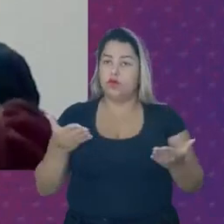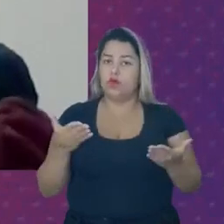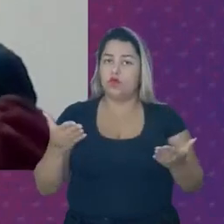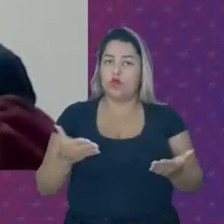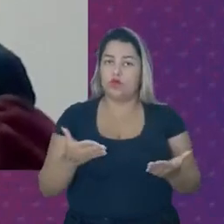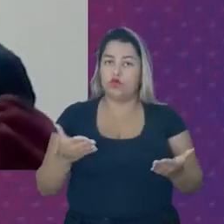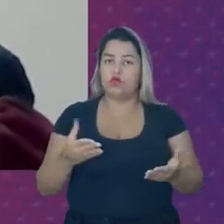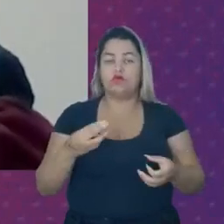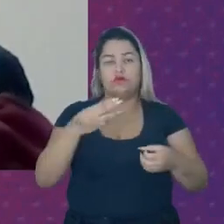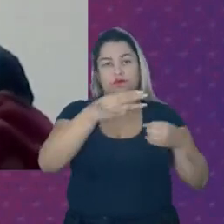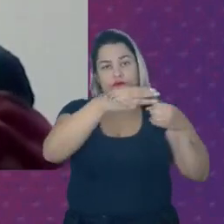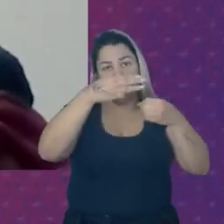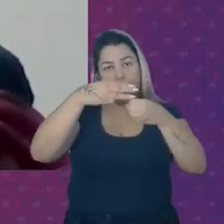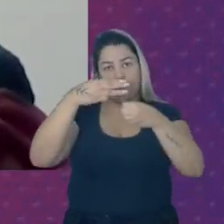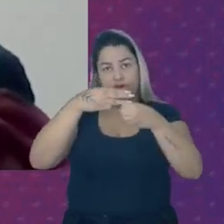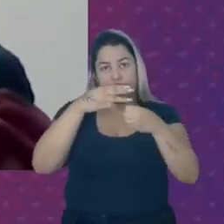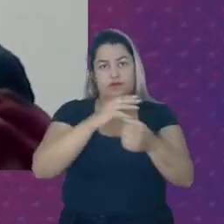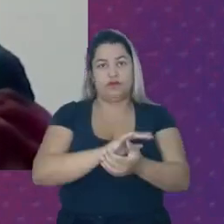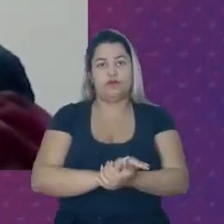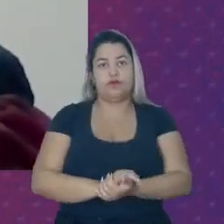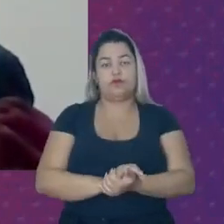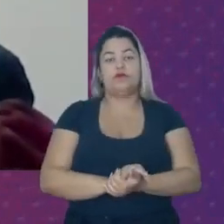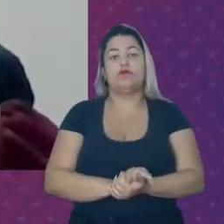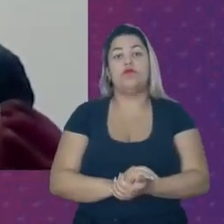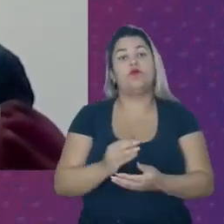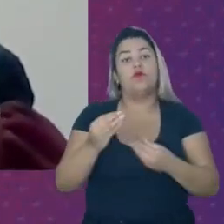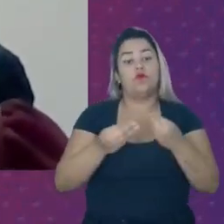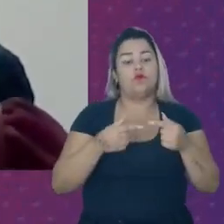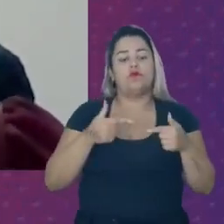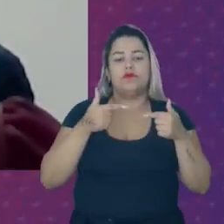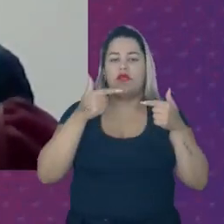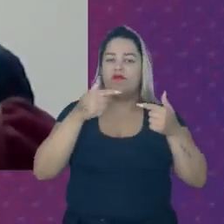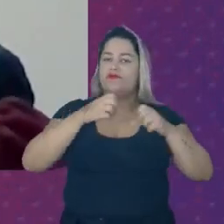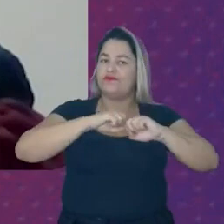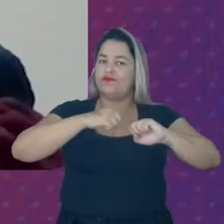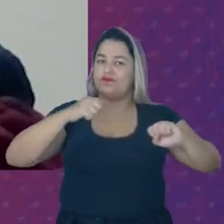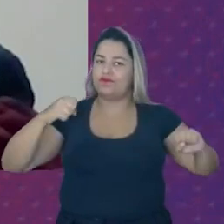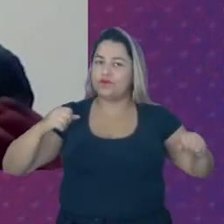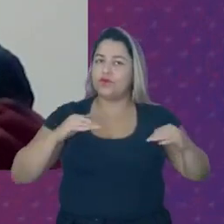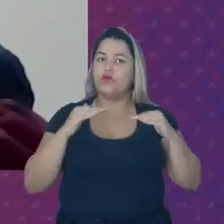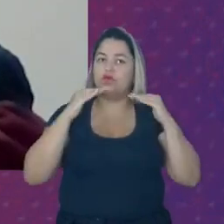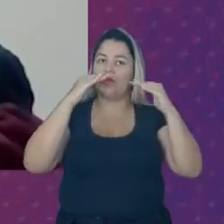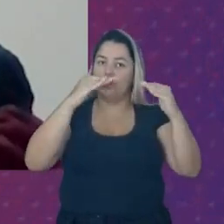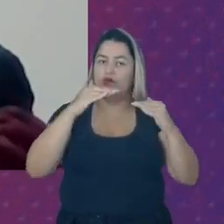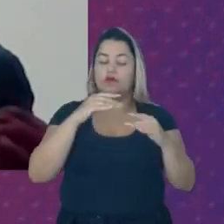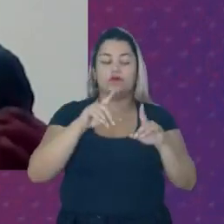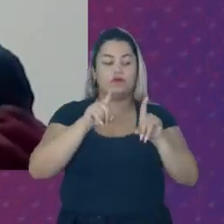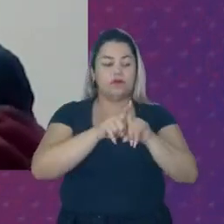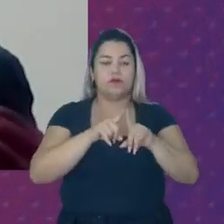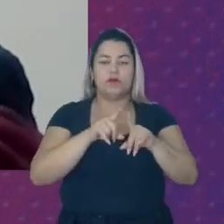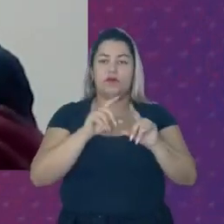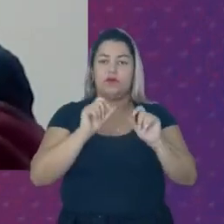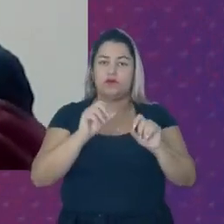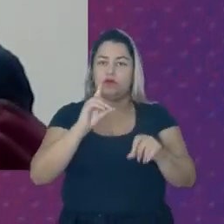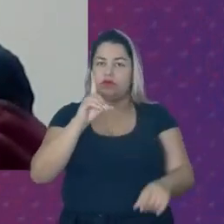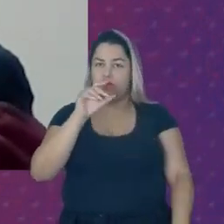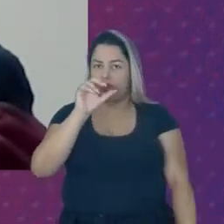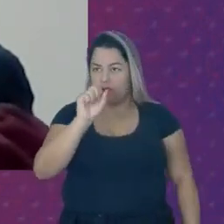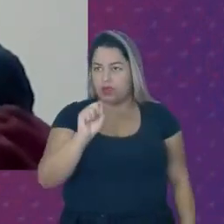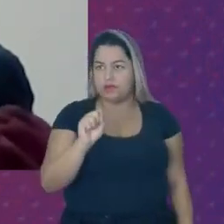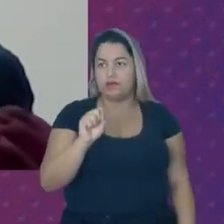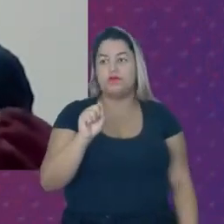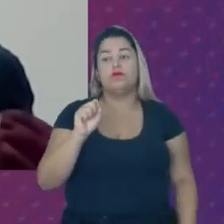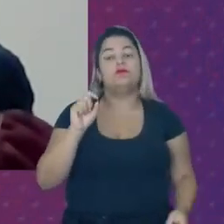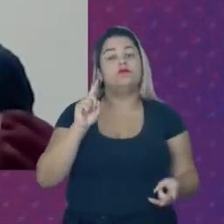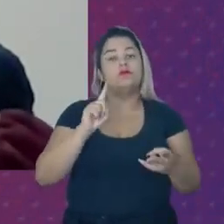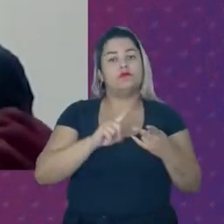eles estão aí com um desafio enorme no que diz respeito à atualização dos dados,